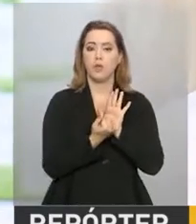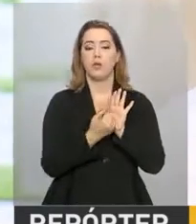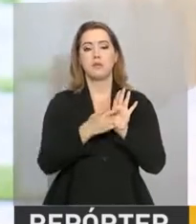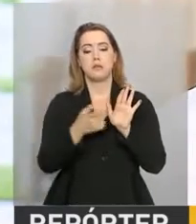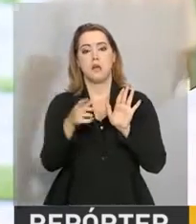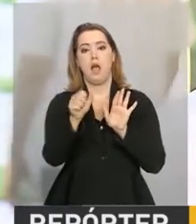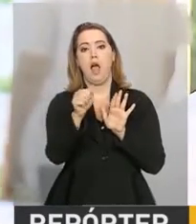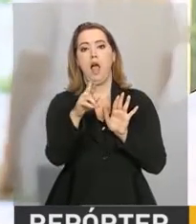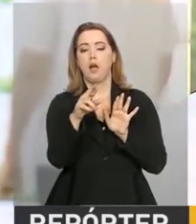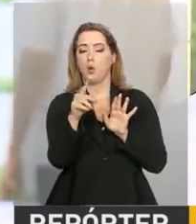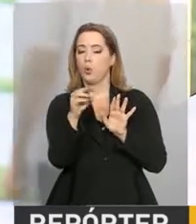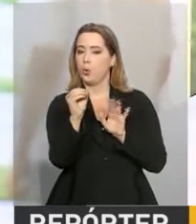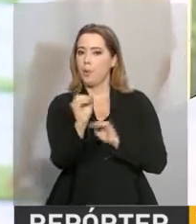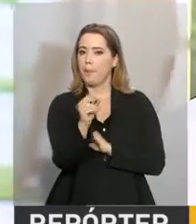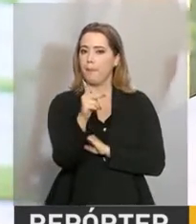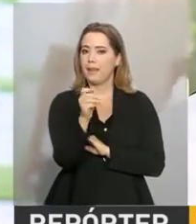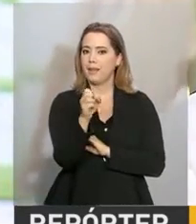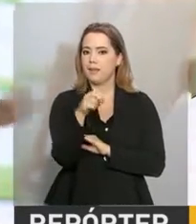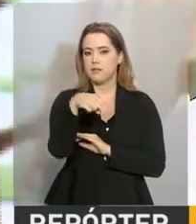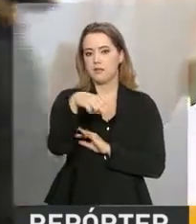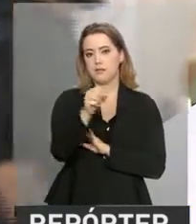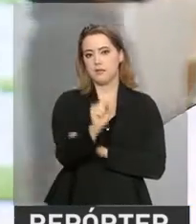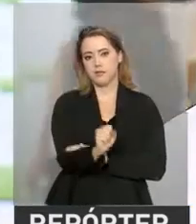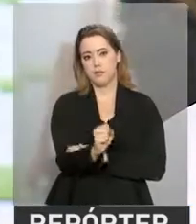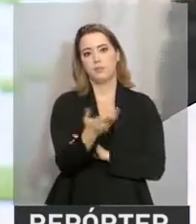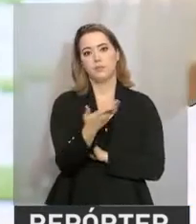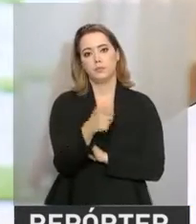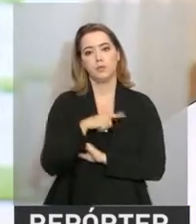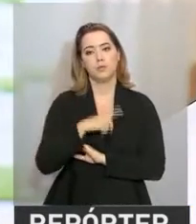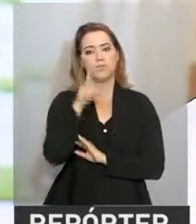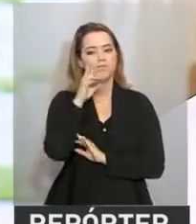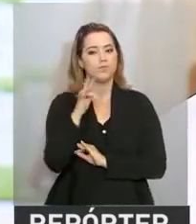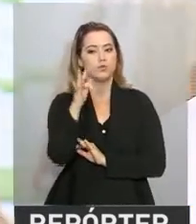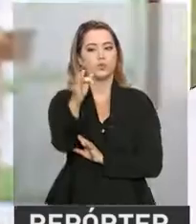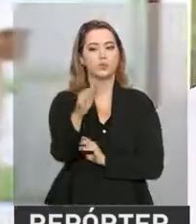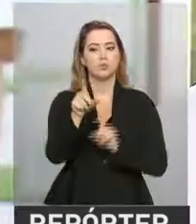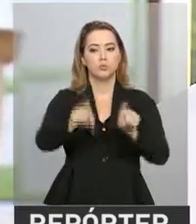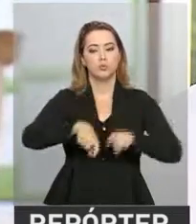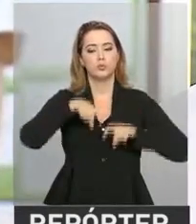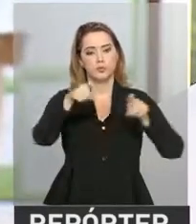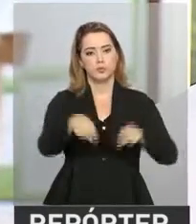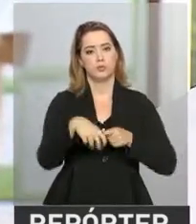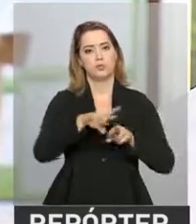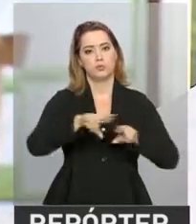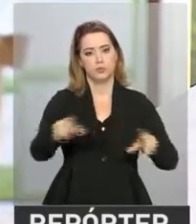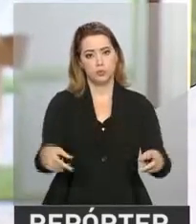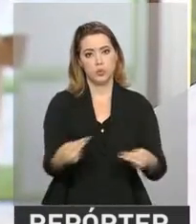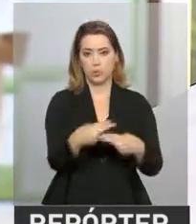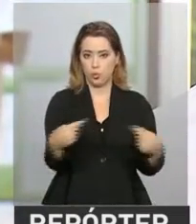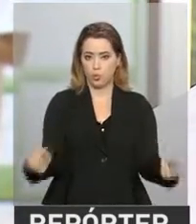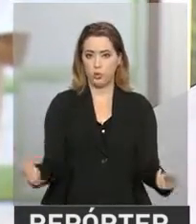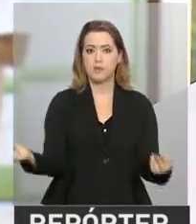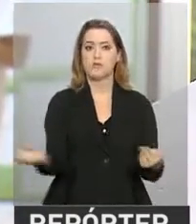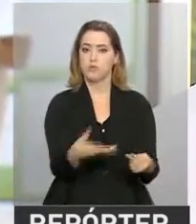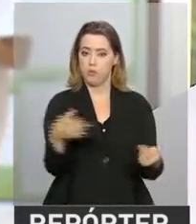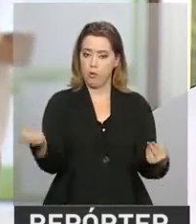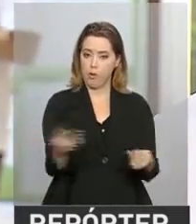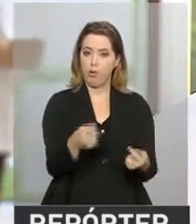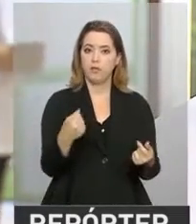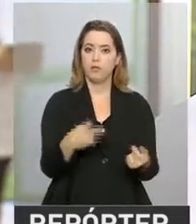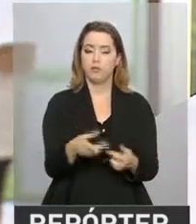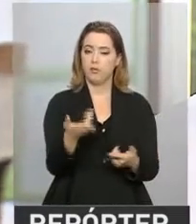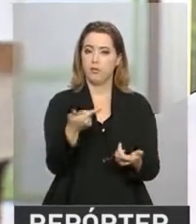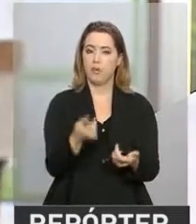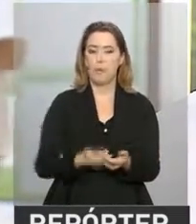AgroPensa, que é um projeto que visa estabelecer condições para o futuro da pecuária brasileira, na criação de produtos inovadores, né, com uma linguagem